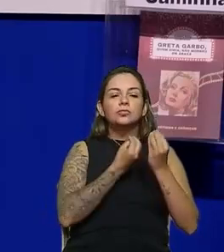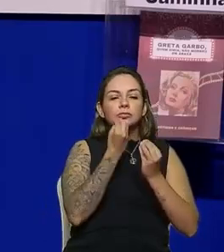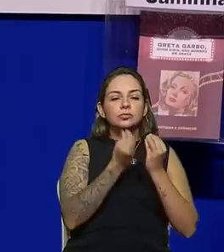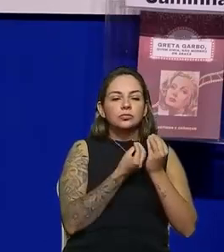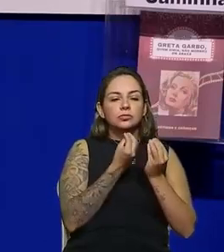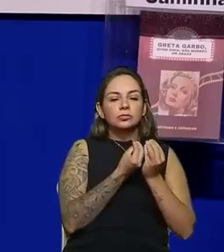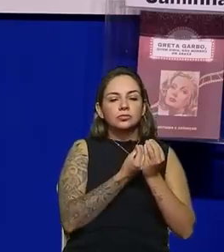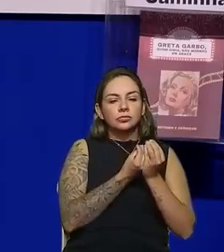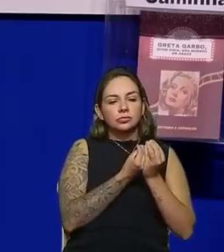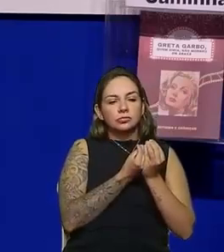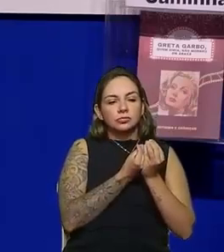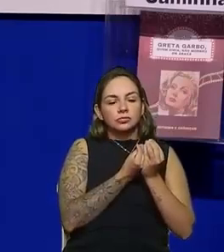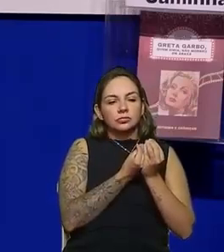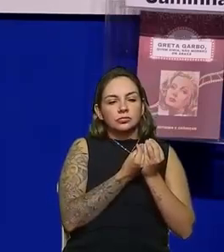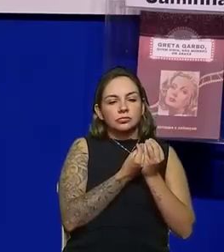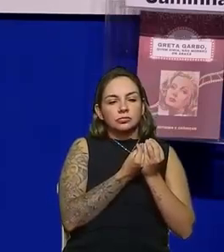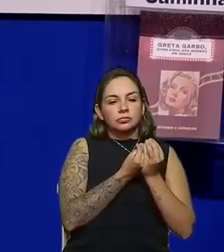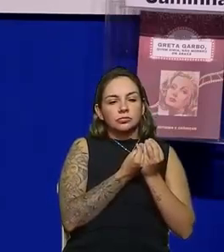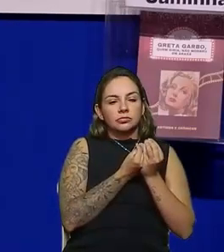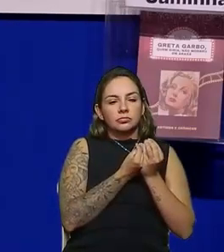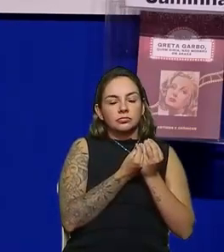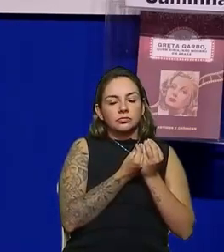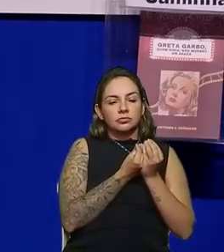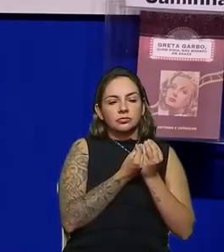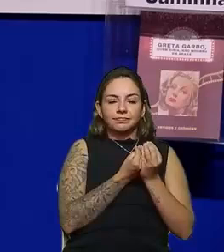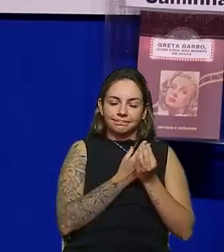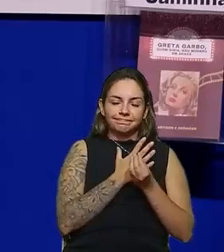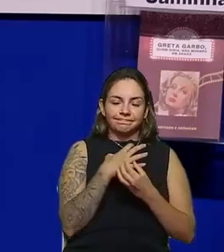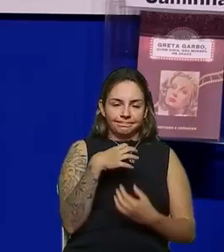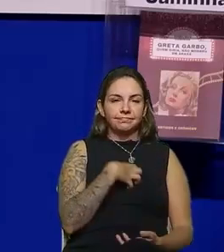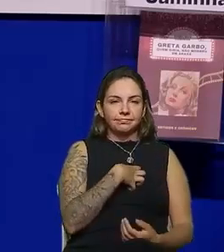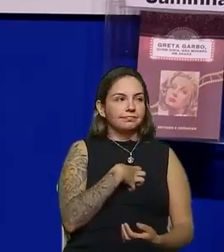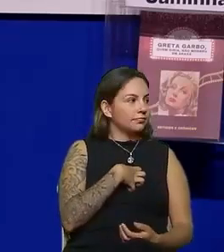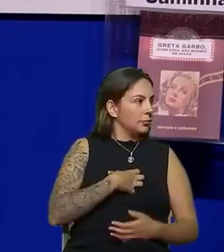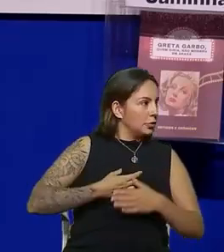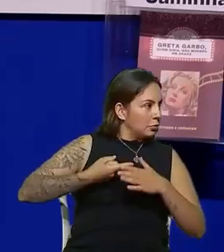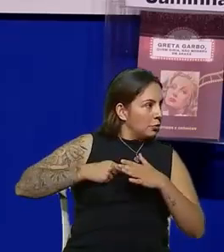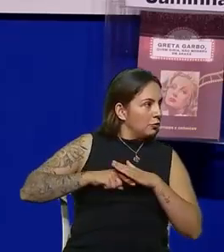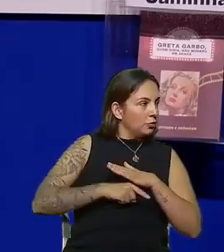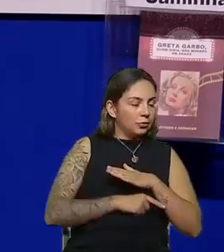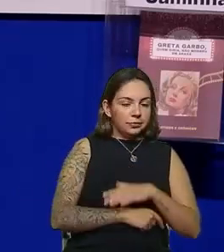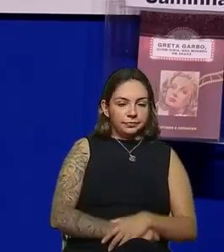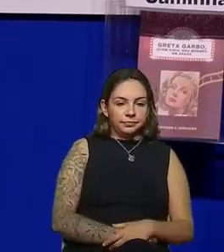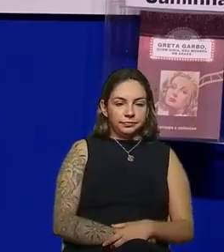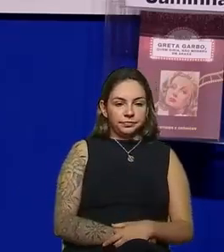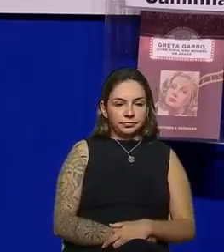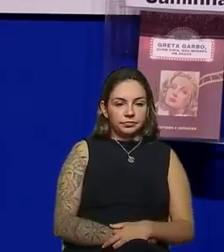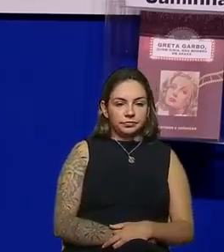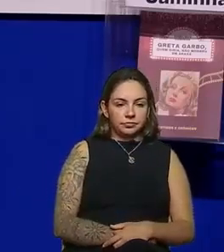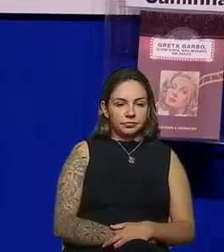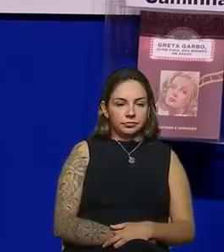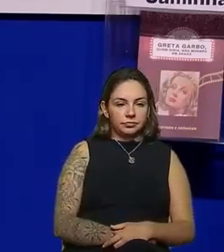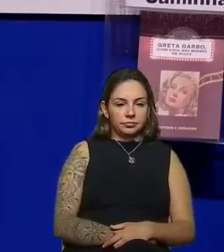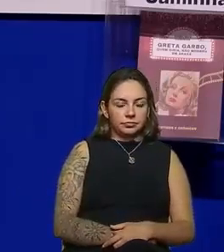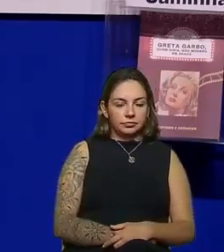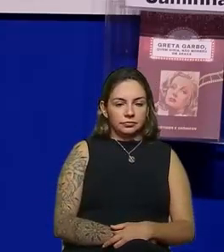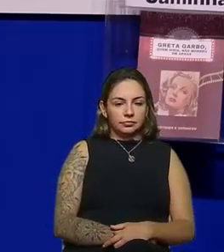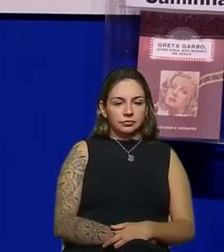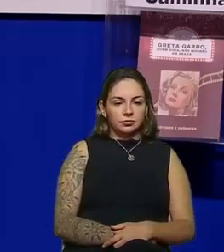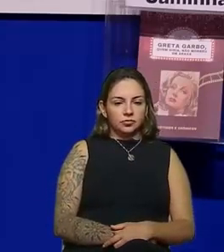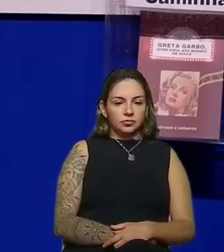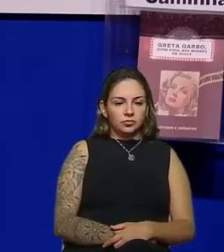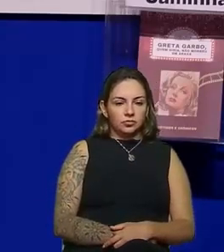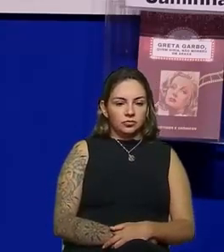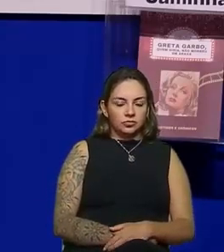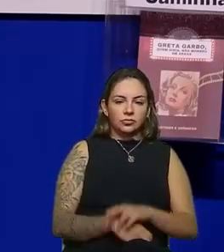como isso é tão tocante, profundo. Eu estava falando que o